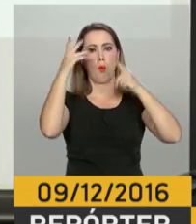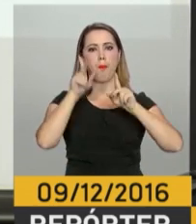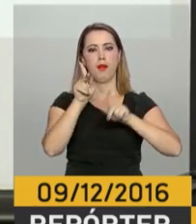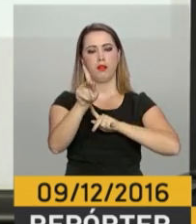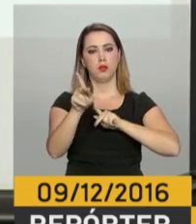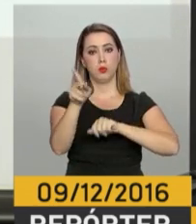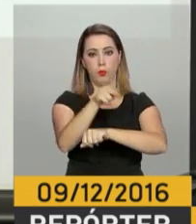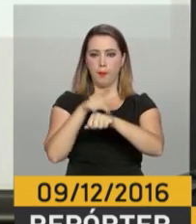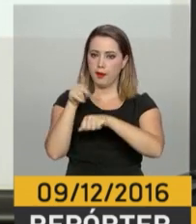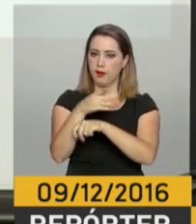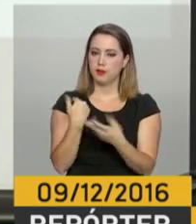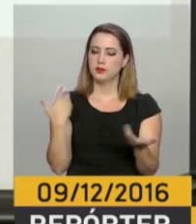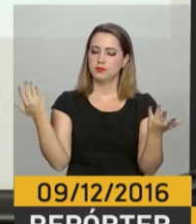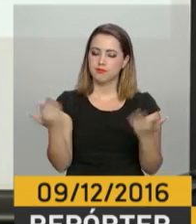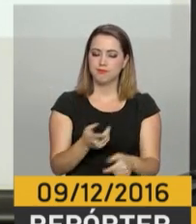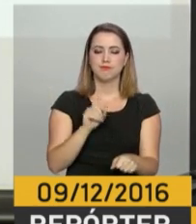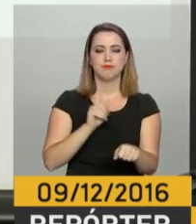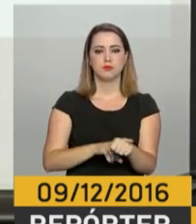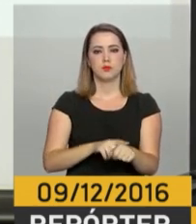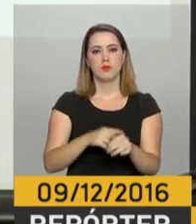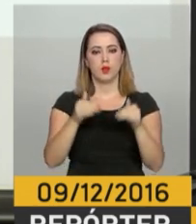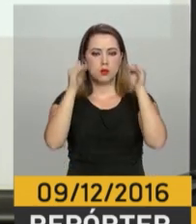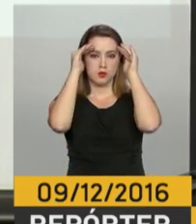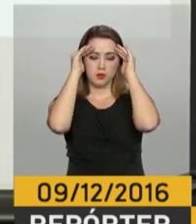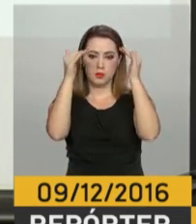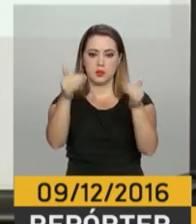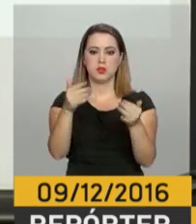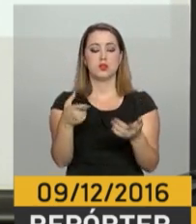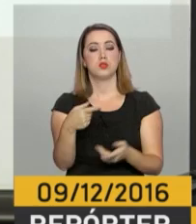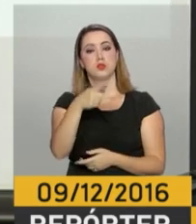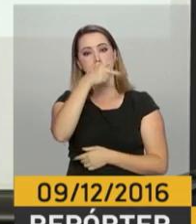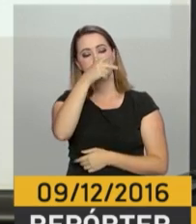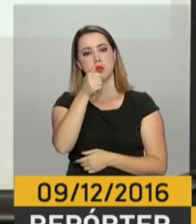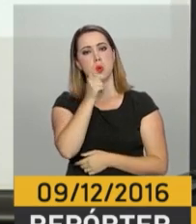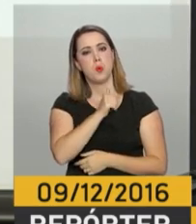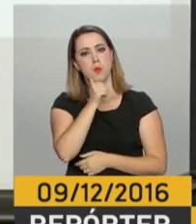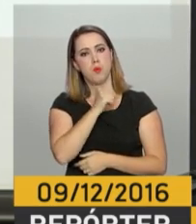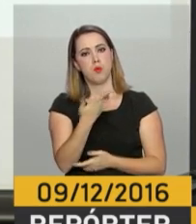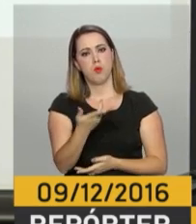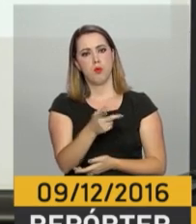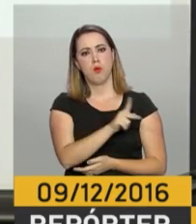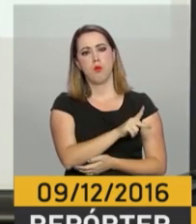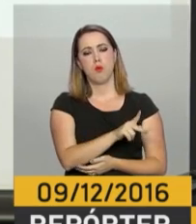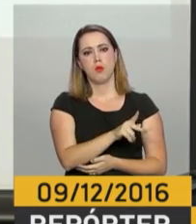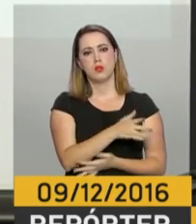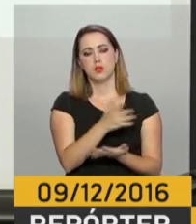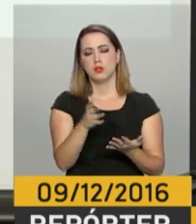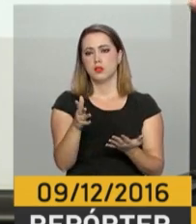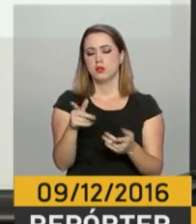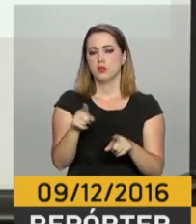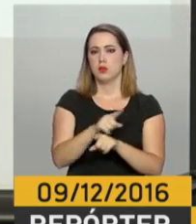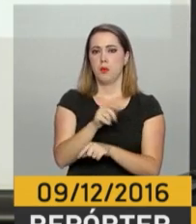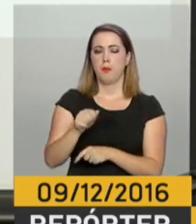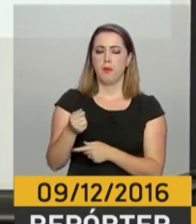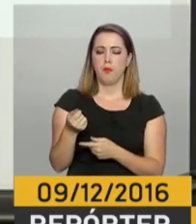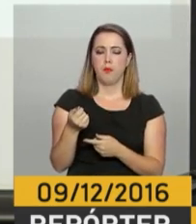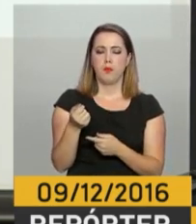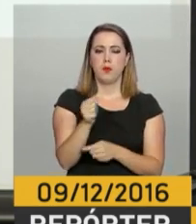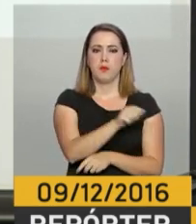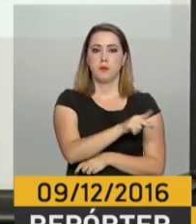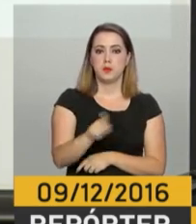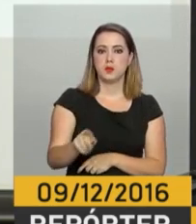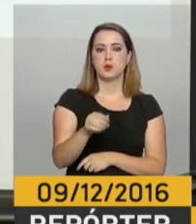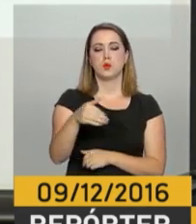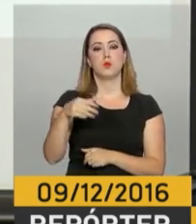aqui se homenageou, senhora desembargadora, quando se homenageou o presidente do Banco do Nordeste, os funcionários do Banco